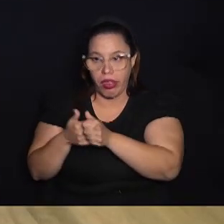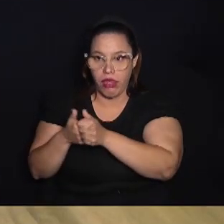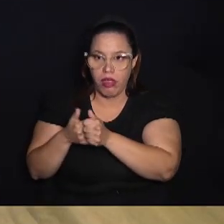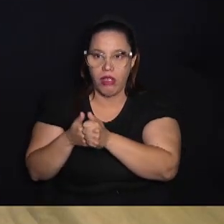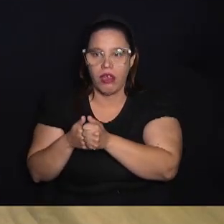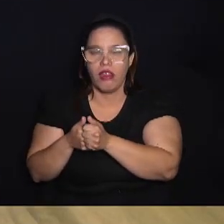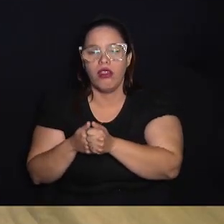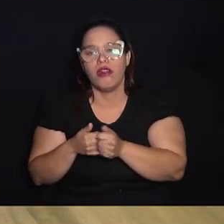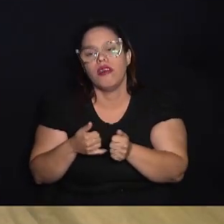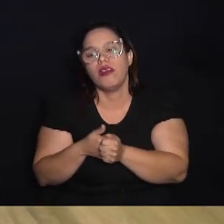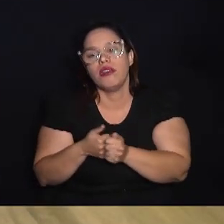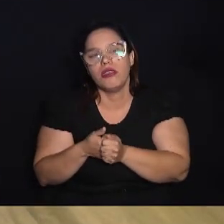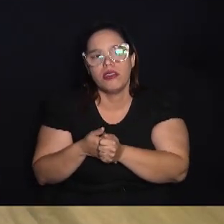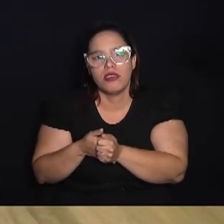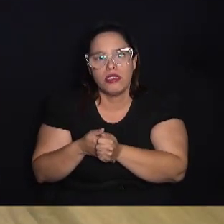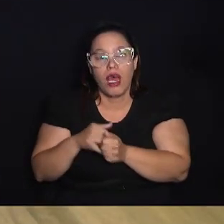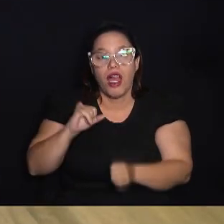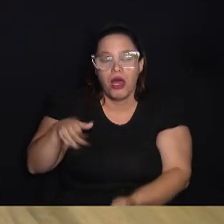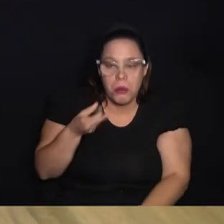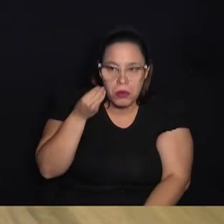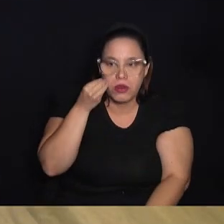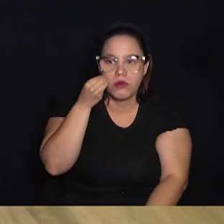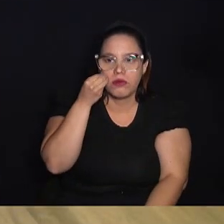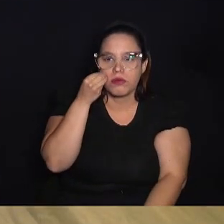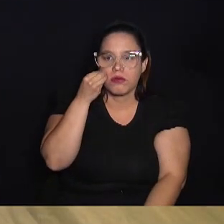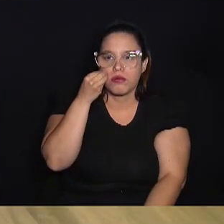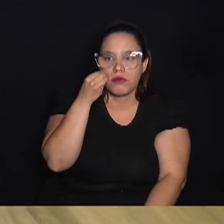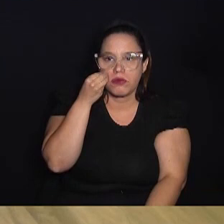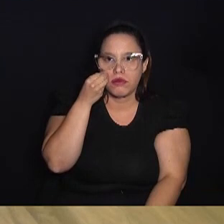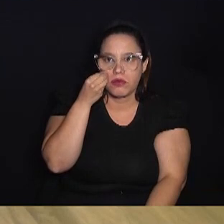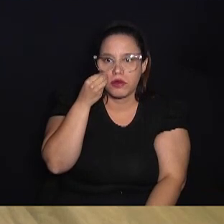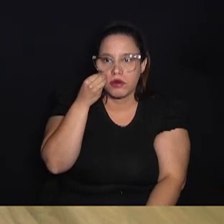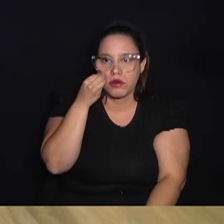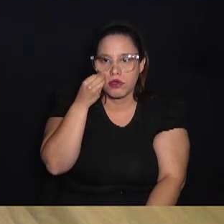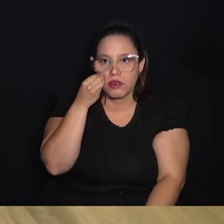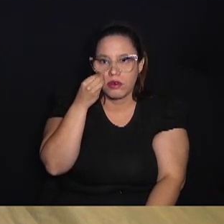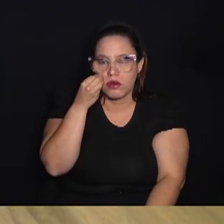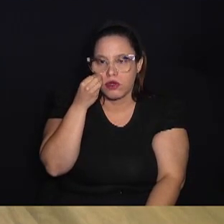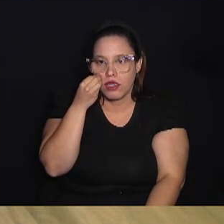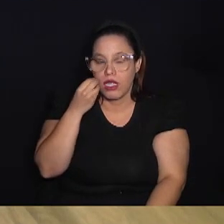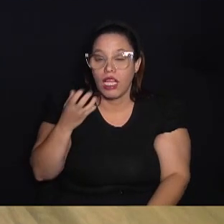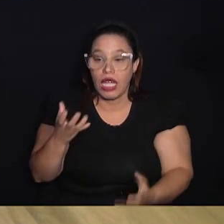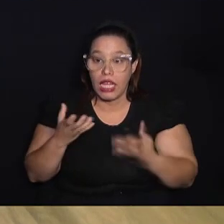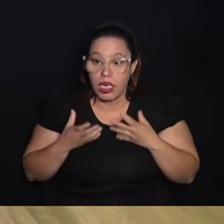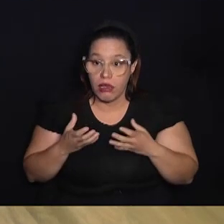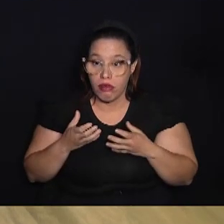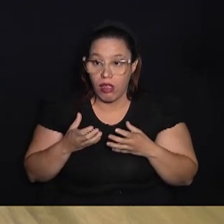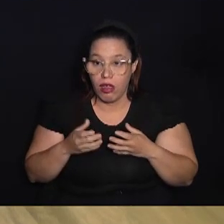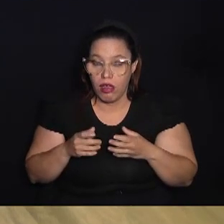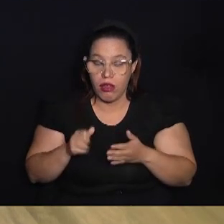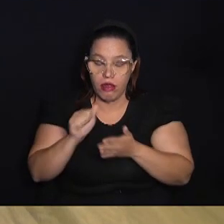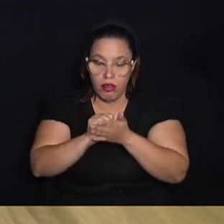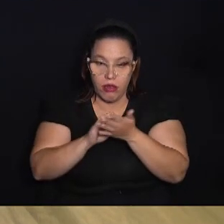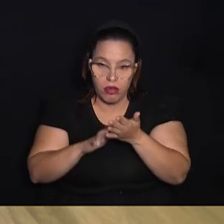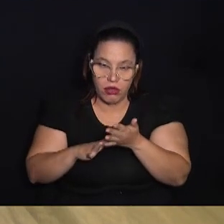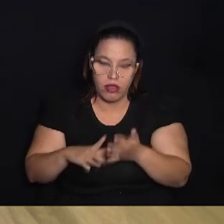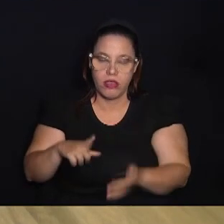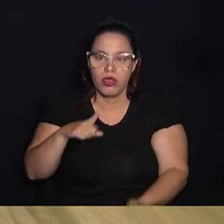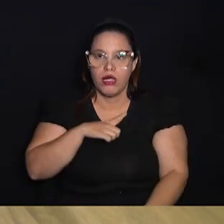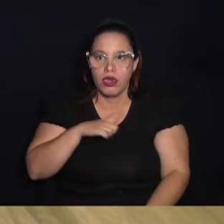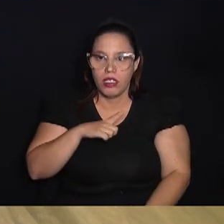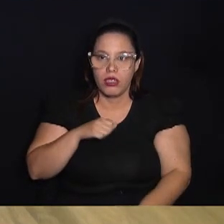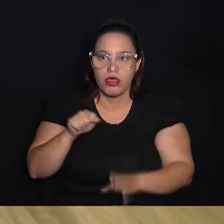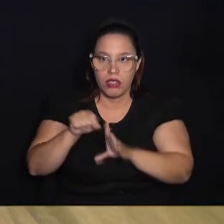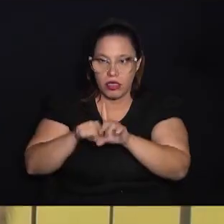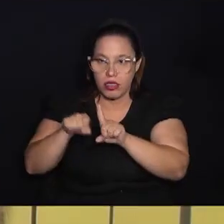pode já aproveita aí já já fala pro pessoal seguir nas redes sociis is se quem tiver interesse de participar de alguma das nossas atividades Todo mês a gente tá em Campinas a gente